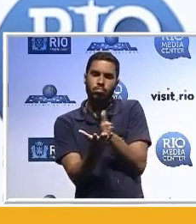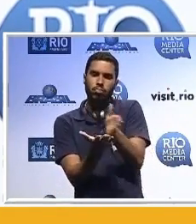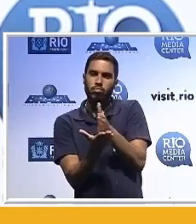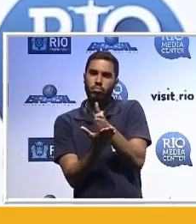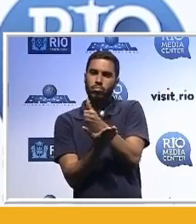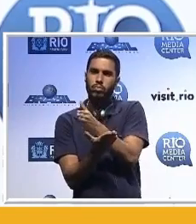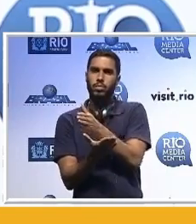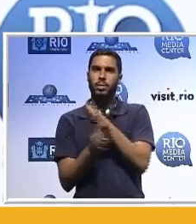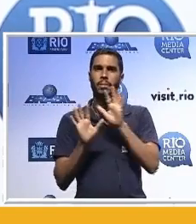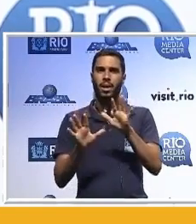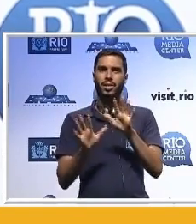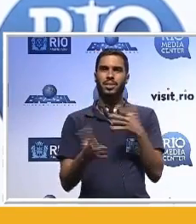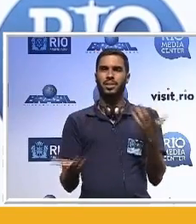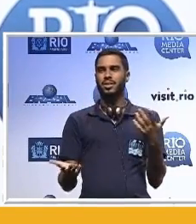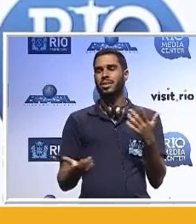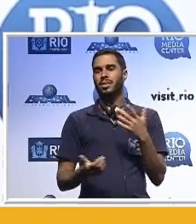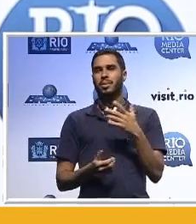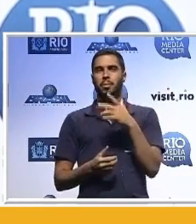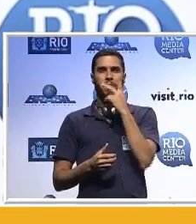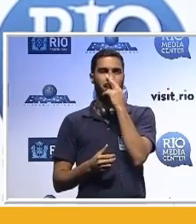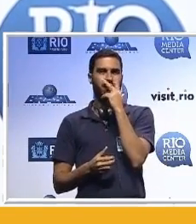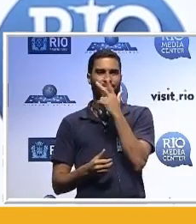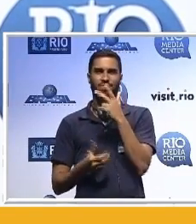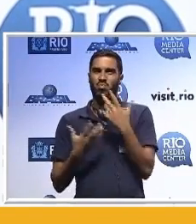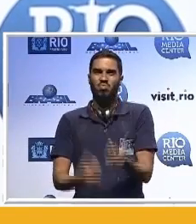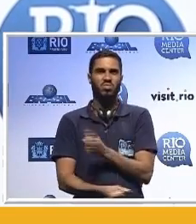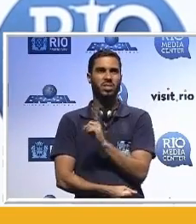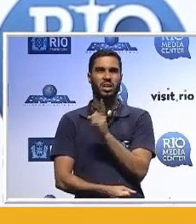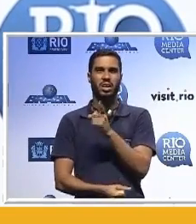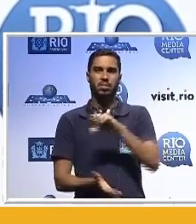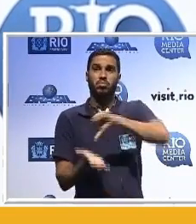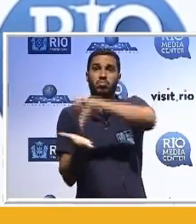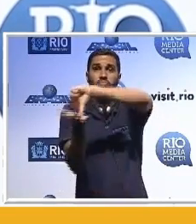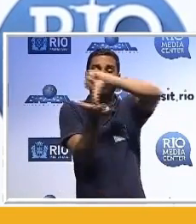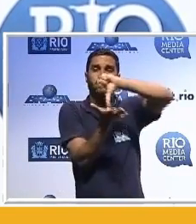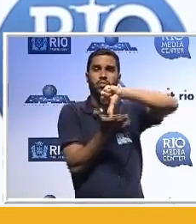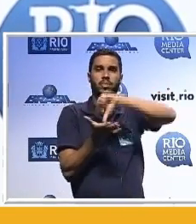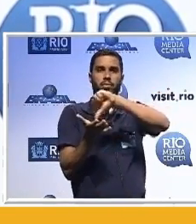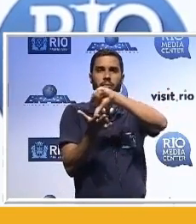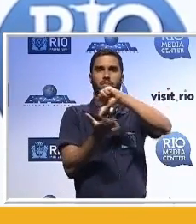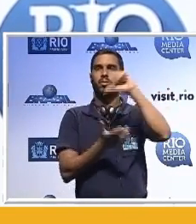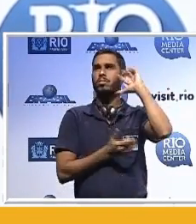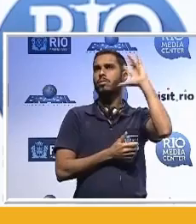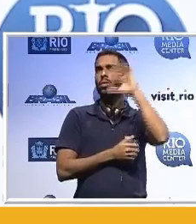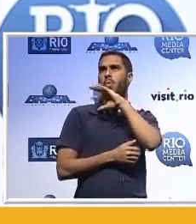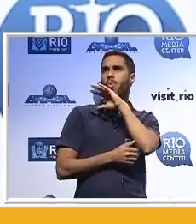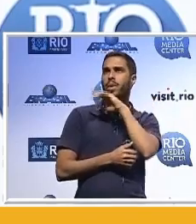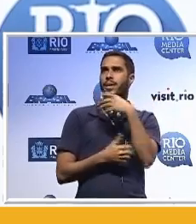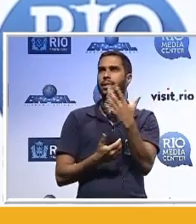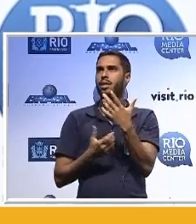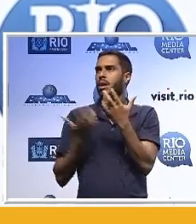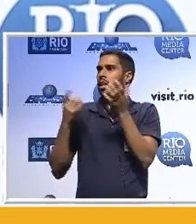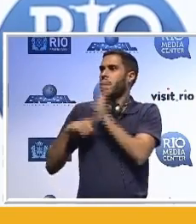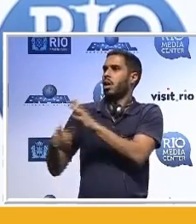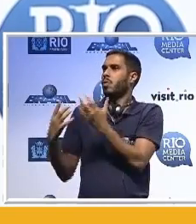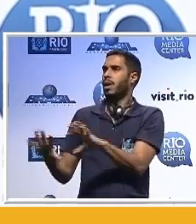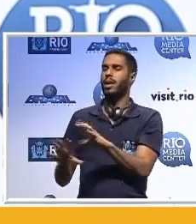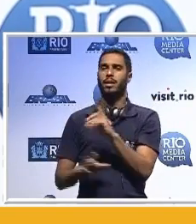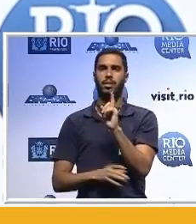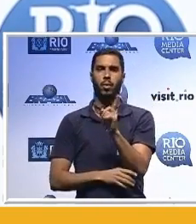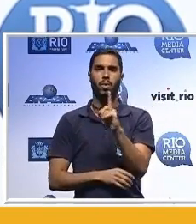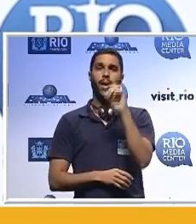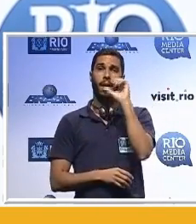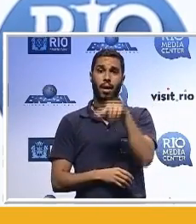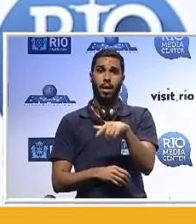muita resistência e conservadorismo nas instituições que não têm má intenção, mas têm uma visão peculiar